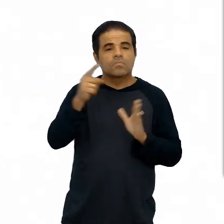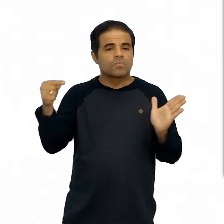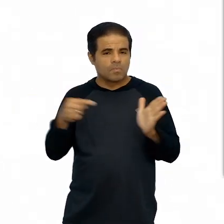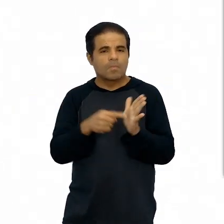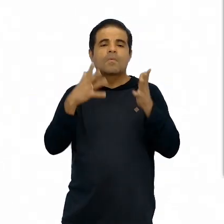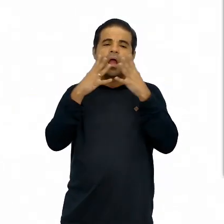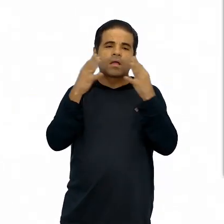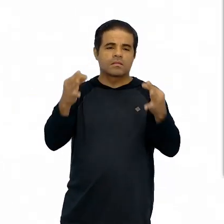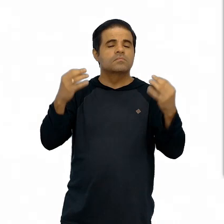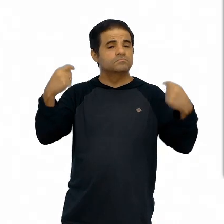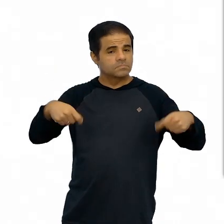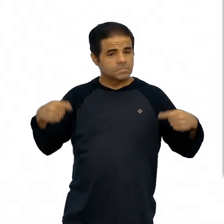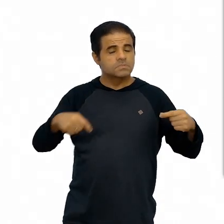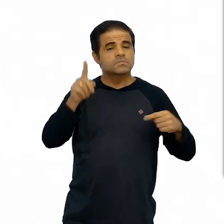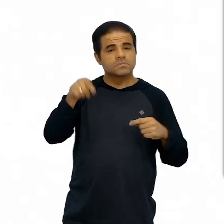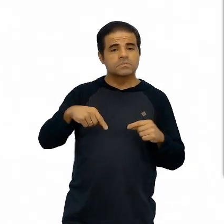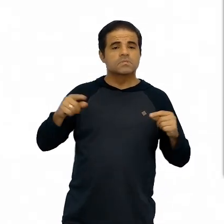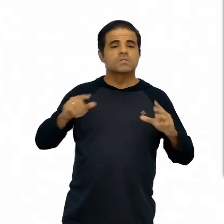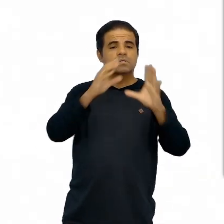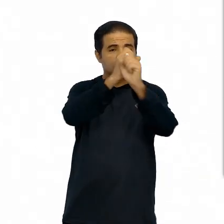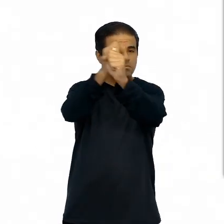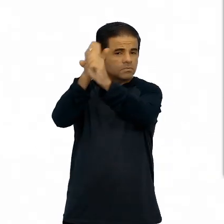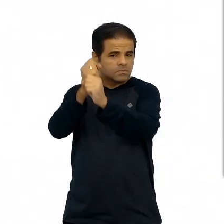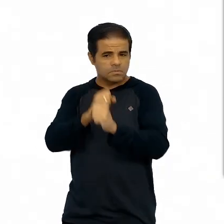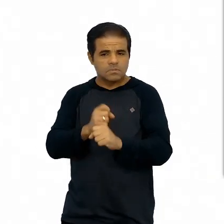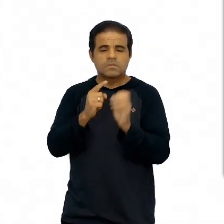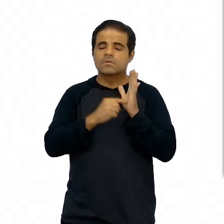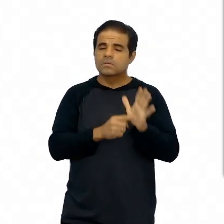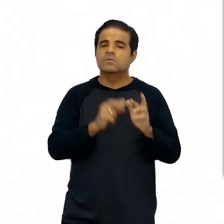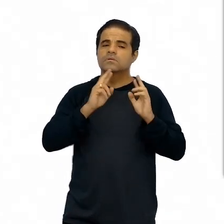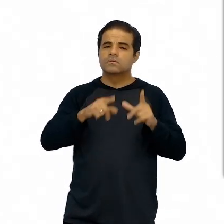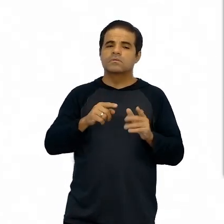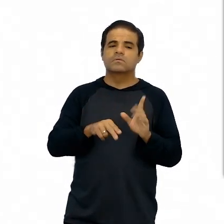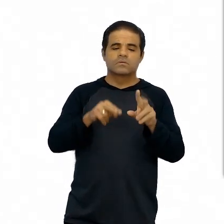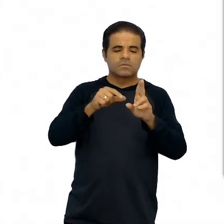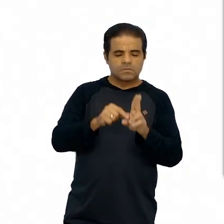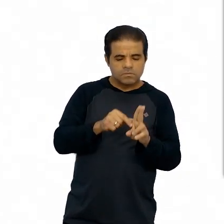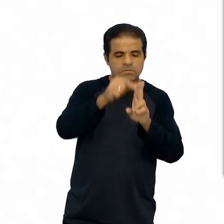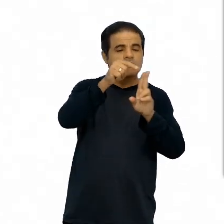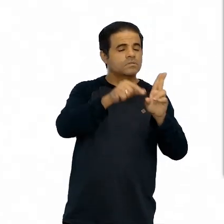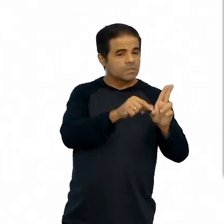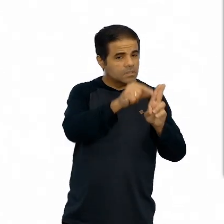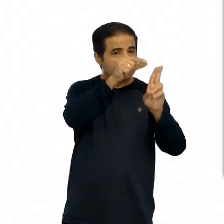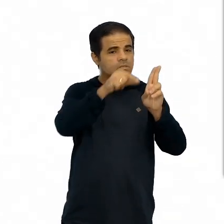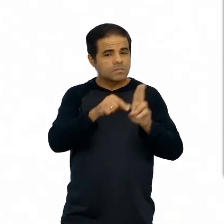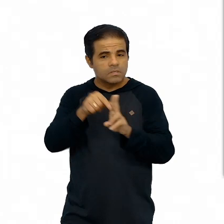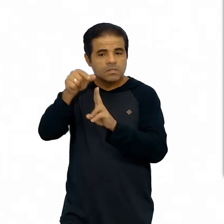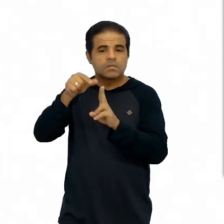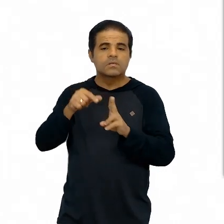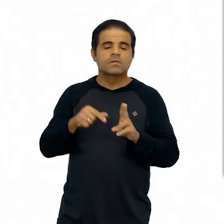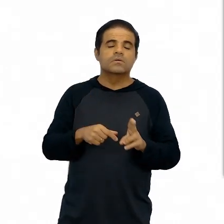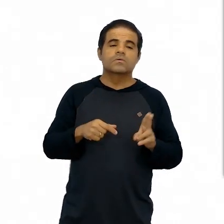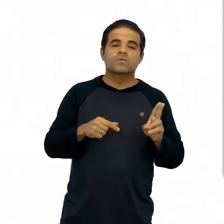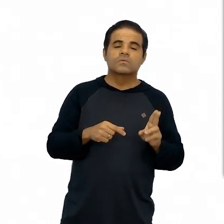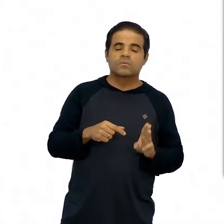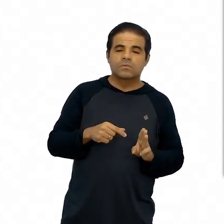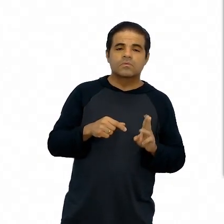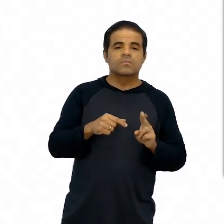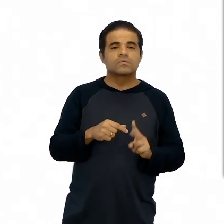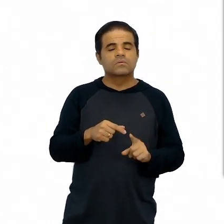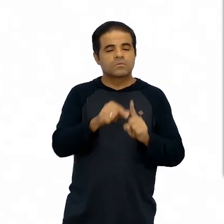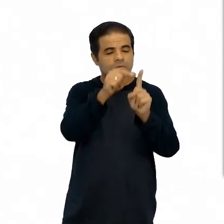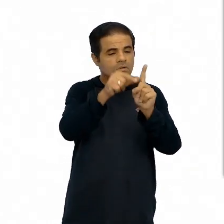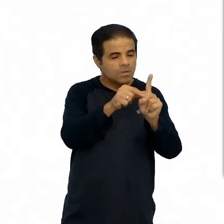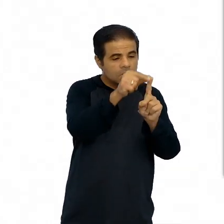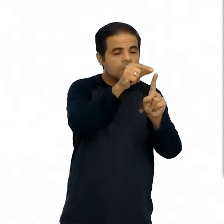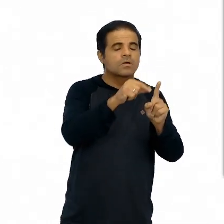de atenção é quando o polígono apresenta diferentes unidades de medidas, que provocam uma escolha e